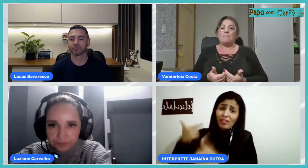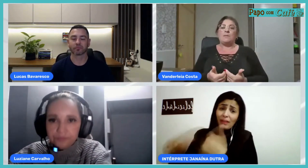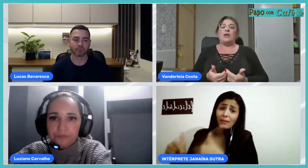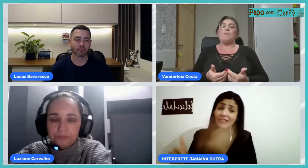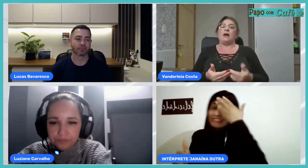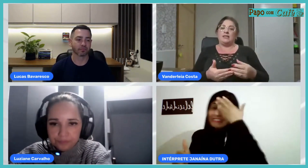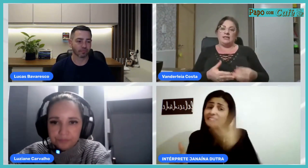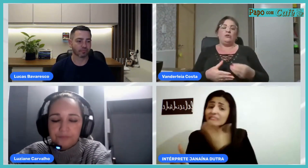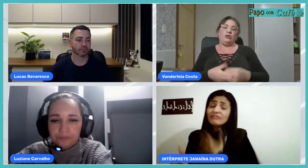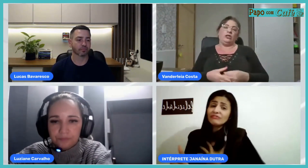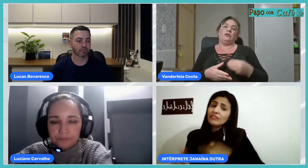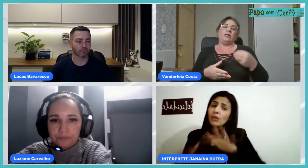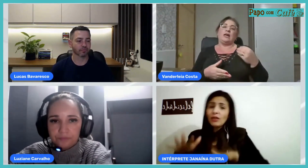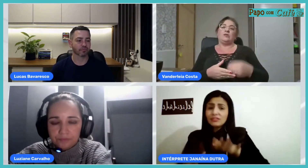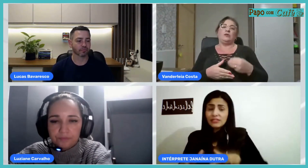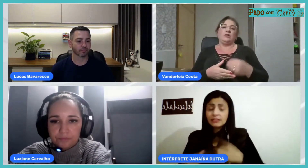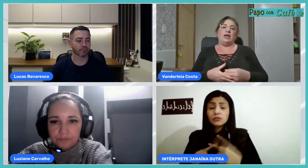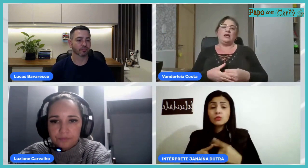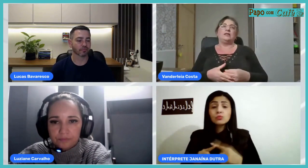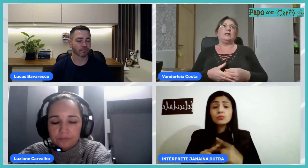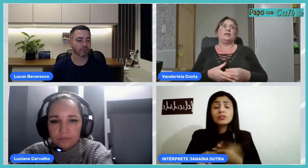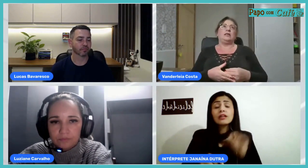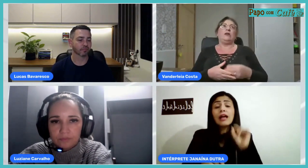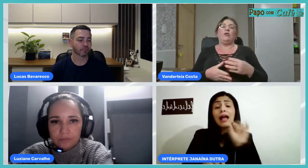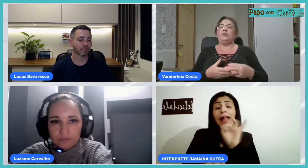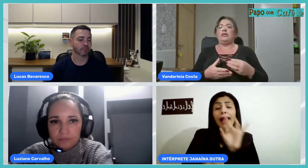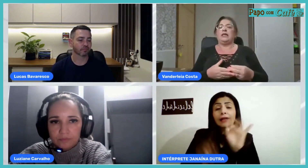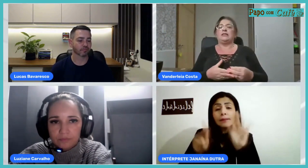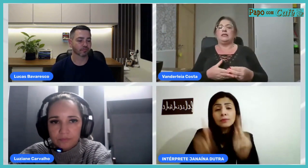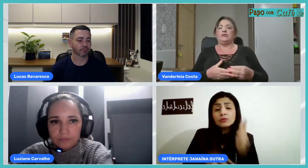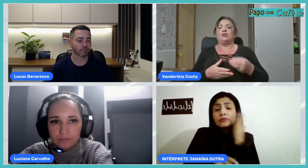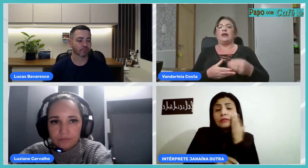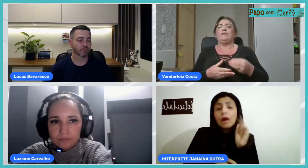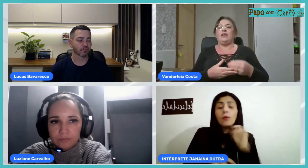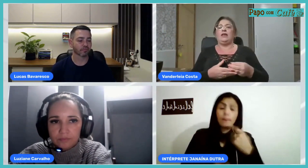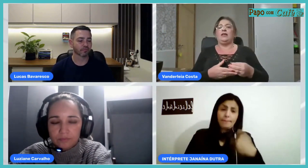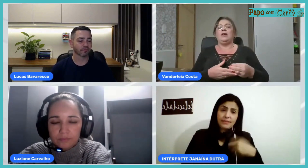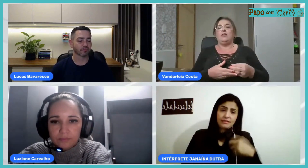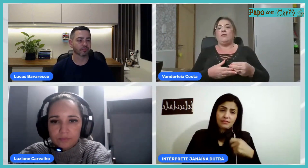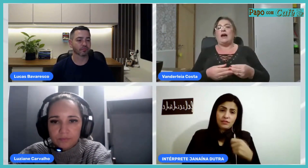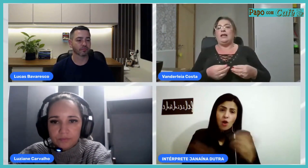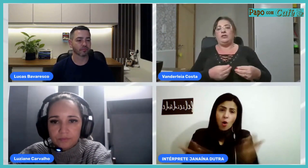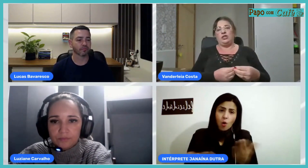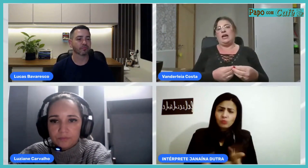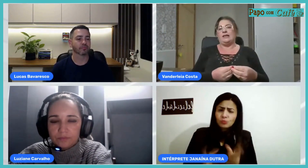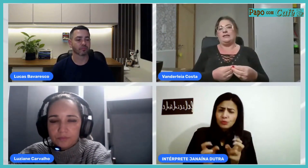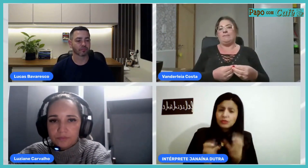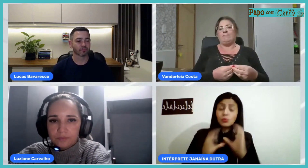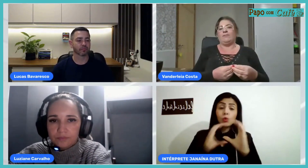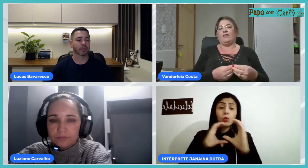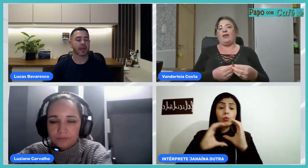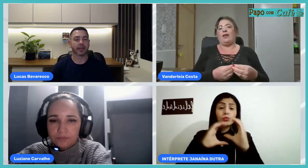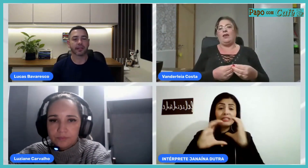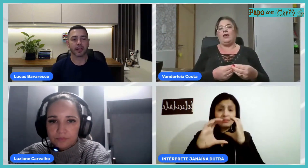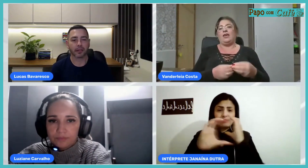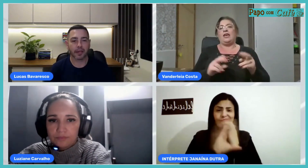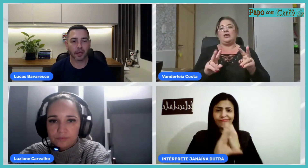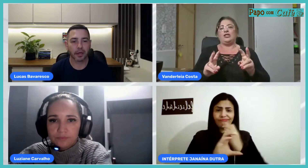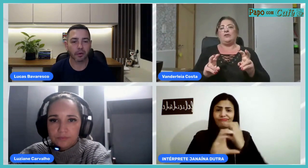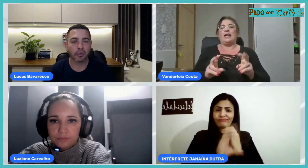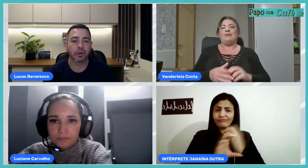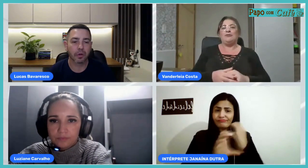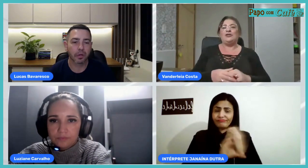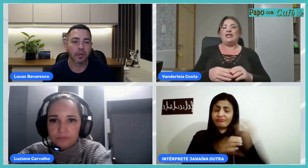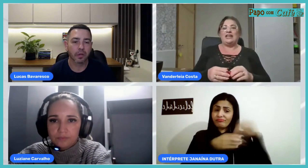necessidades, né? Mas eu digo que a surdez, assim, a comunicação já vem falha de casa. Né? E